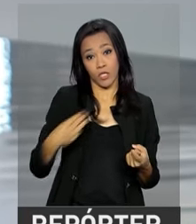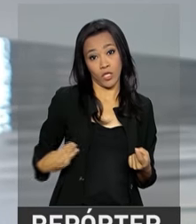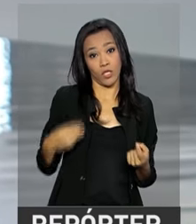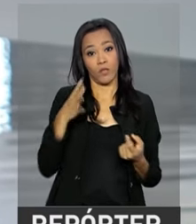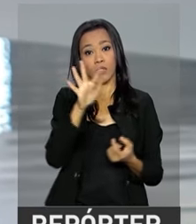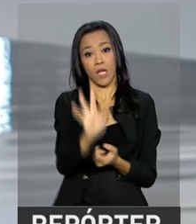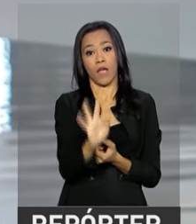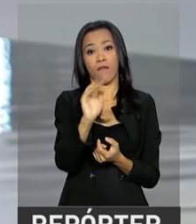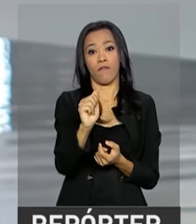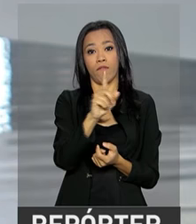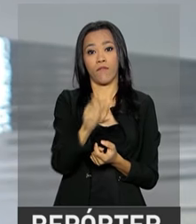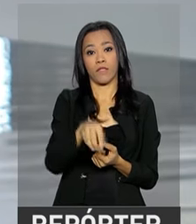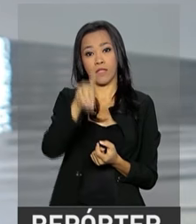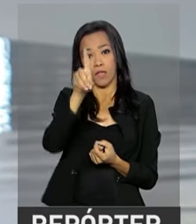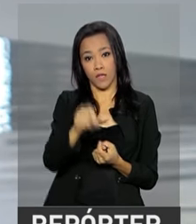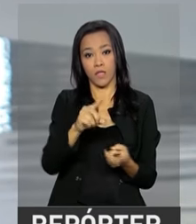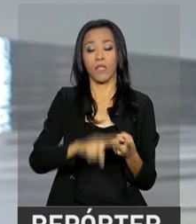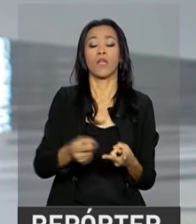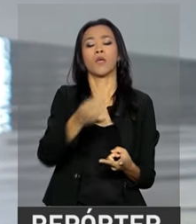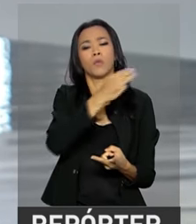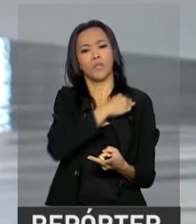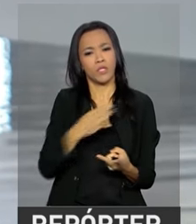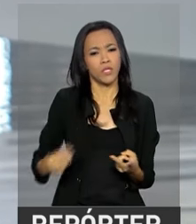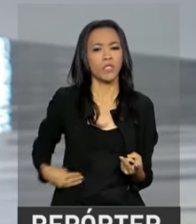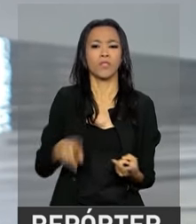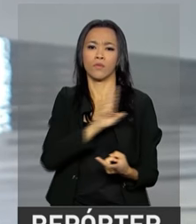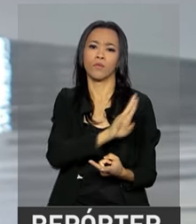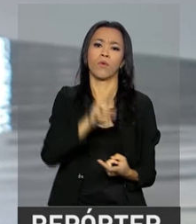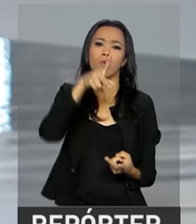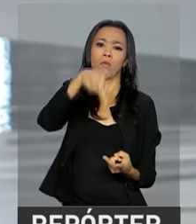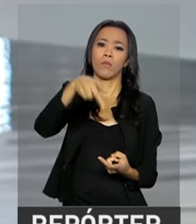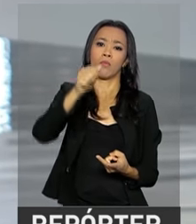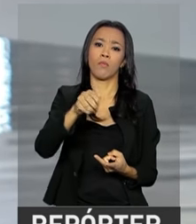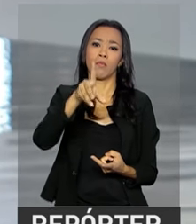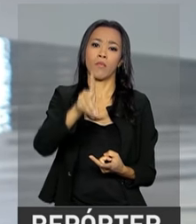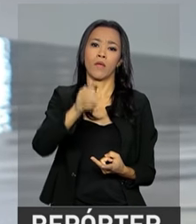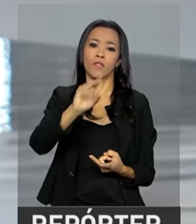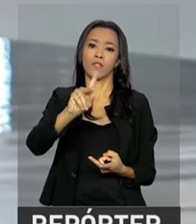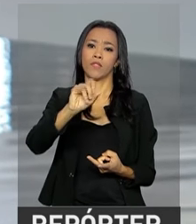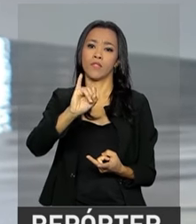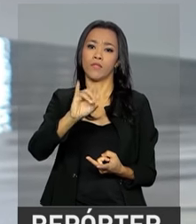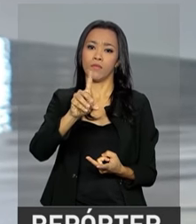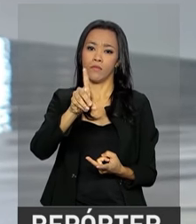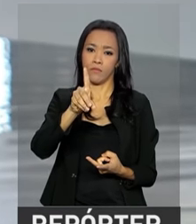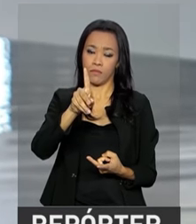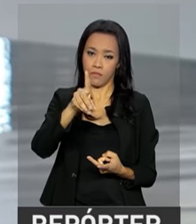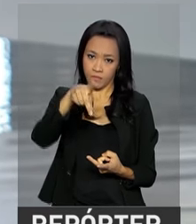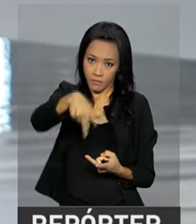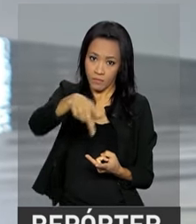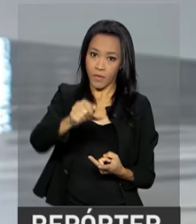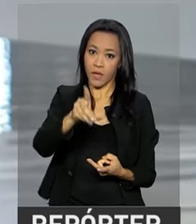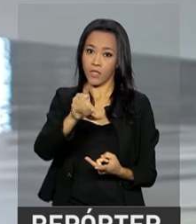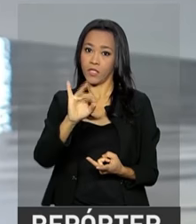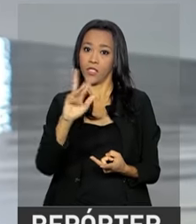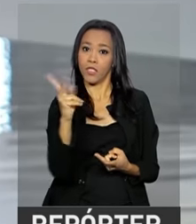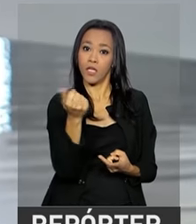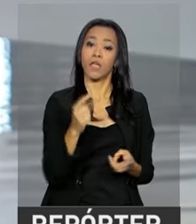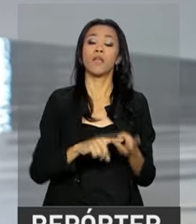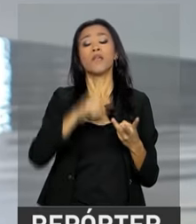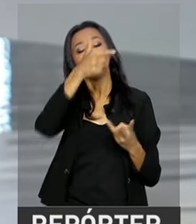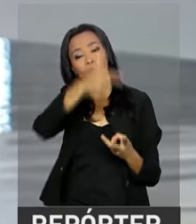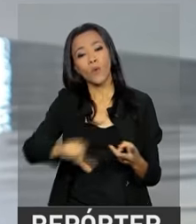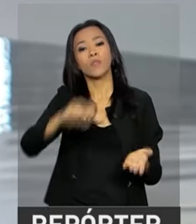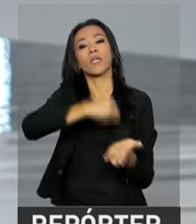da fazenda e henrique meirelles o ministro da casa civil eliseu padilha o ministro da secretaria de governo antônio imbassahy além